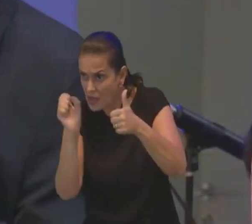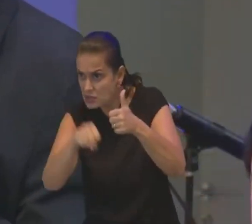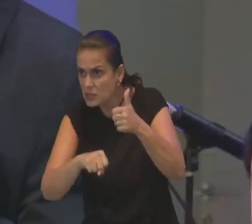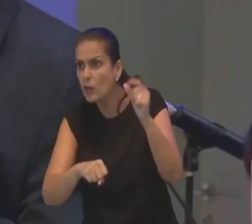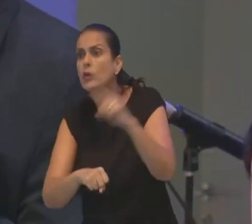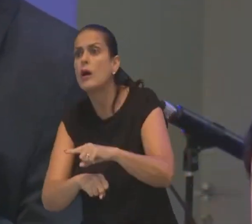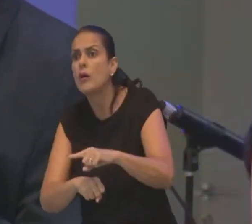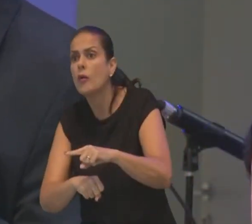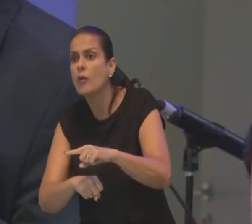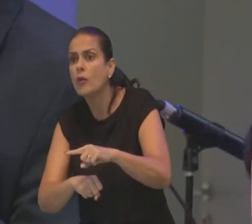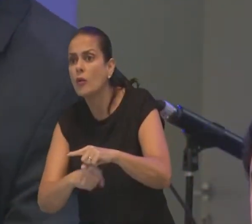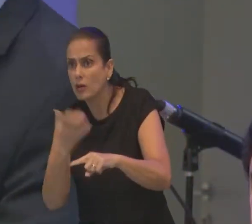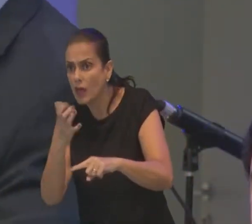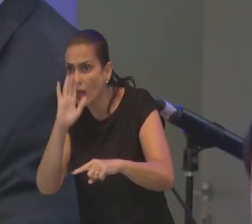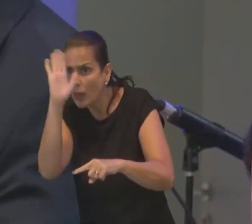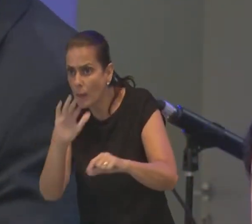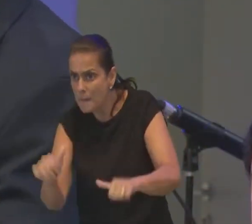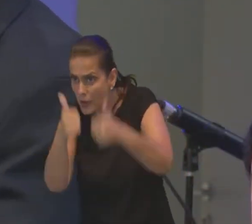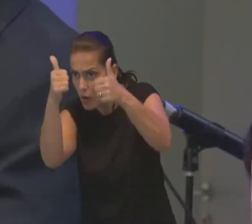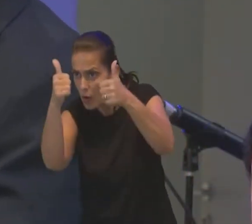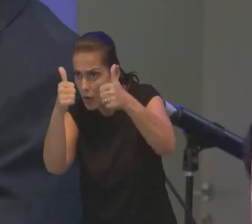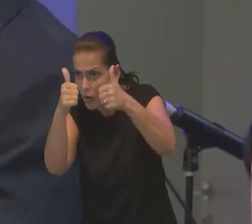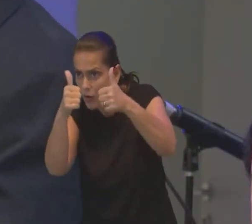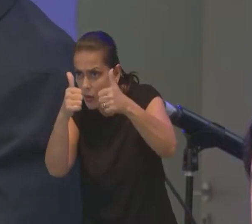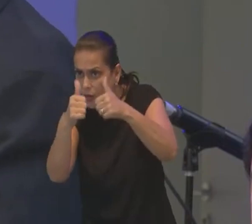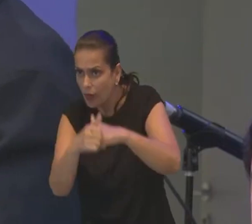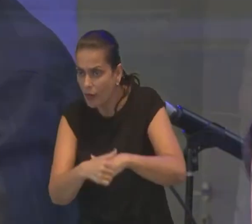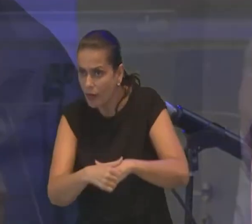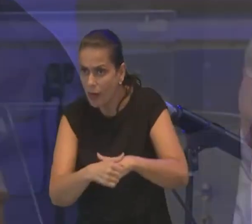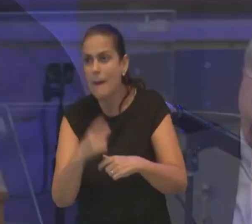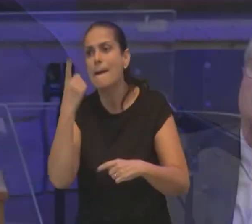Sim ou não? O Brasil não está violento, né?